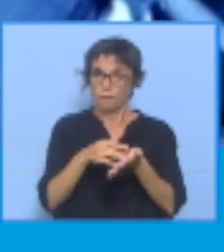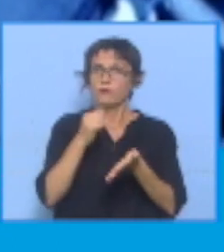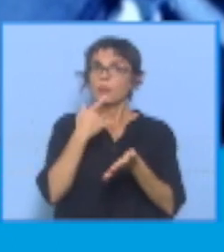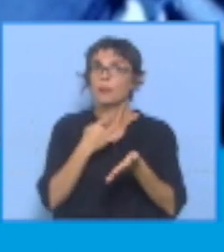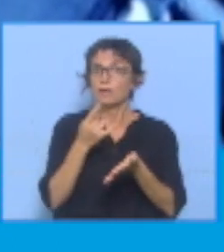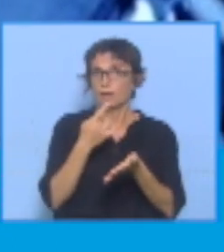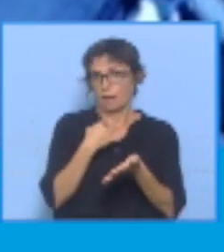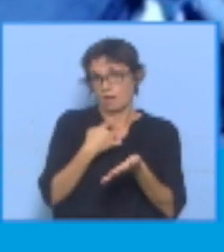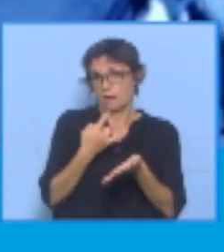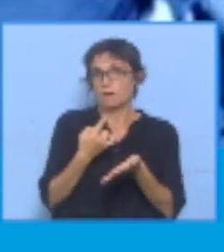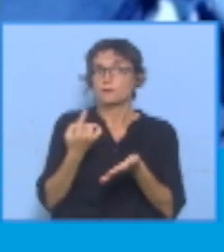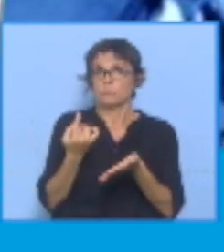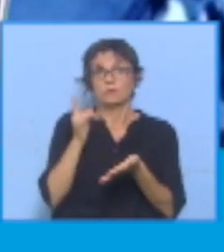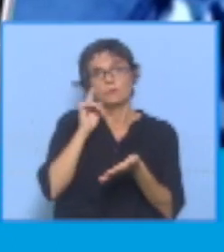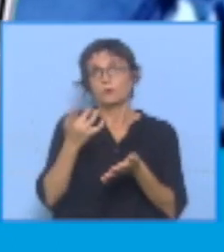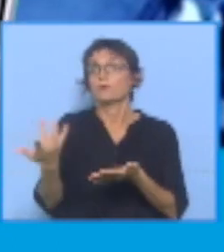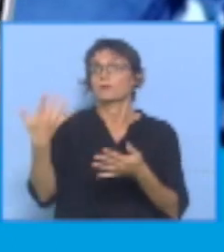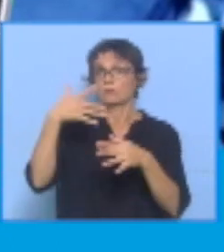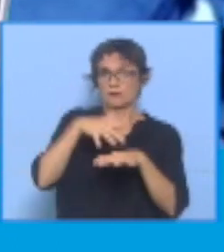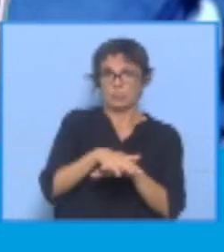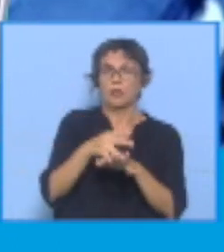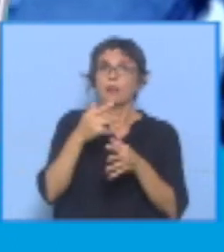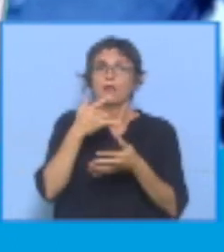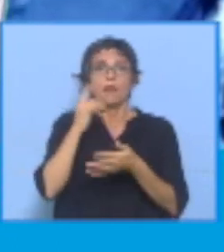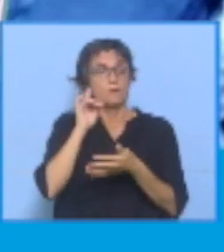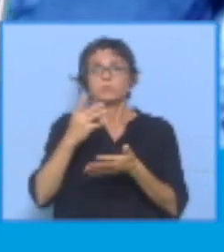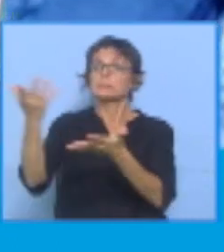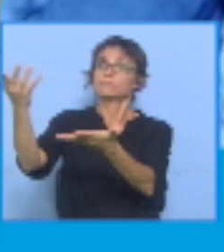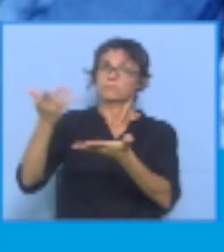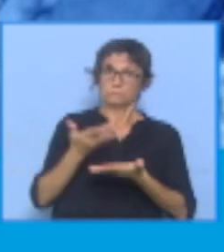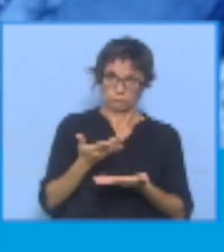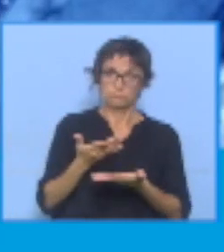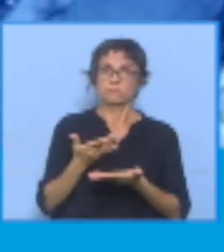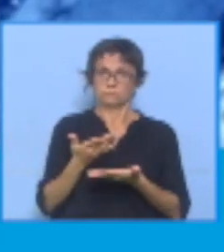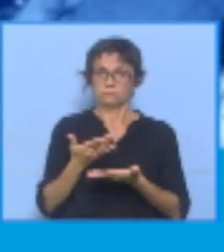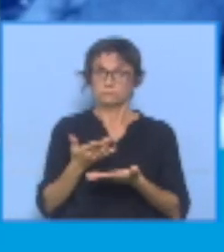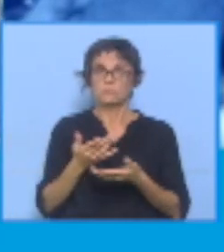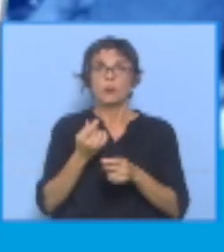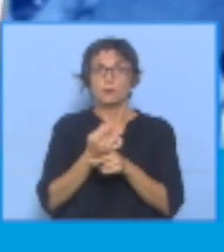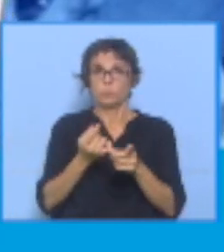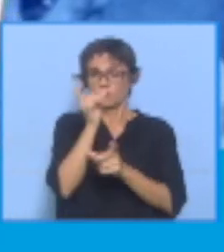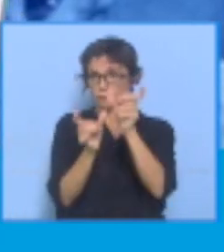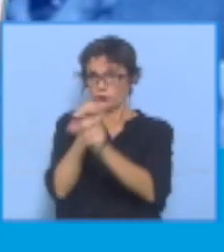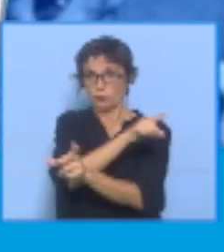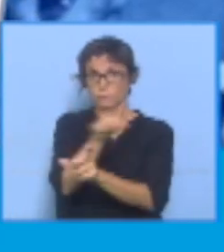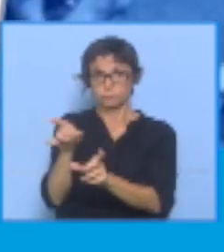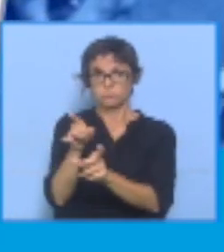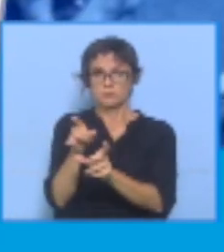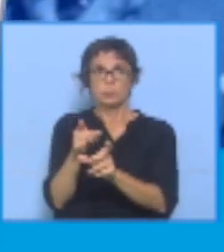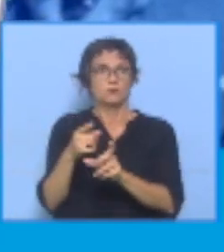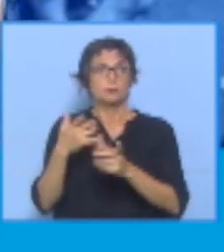diz que em todas as nações há discípulos de Cristo. E, portanto, por aí começa o primeiro